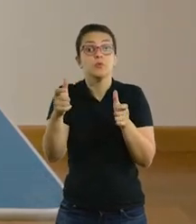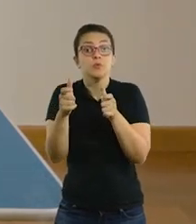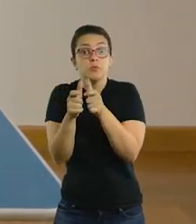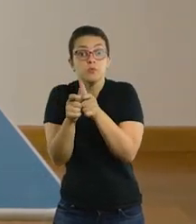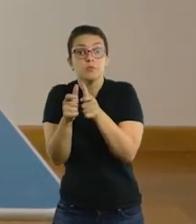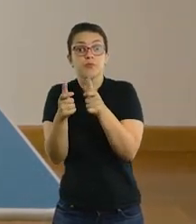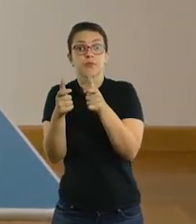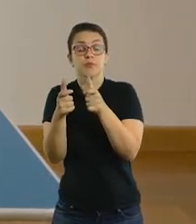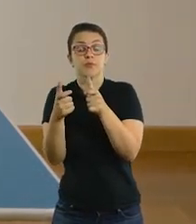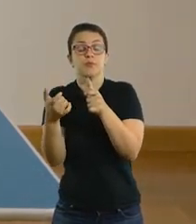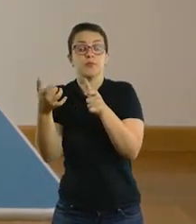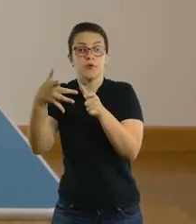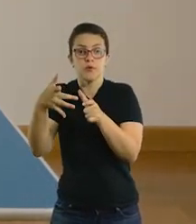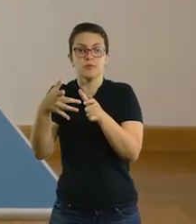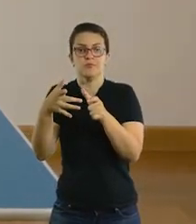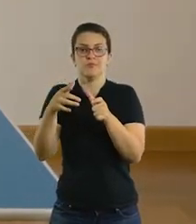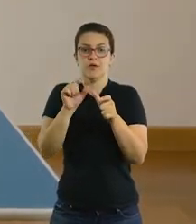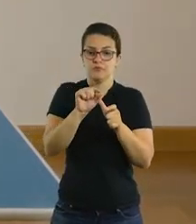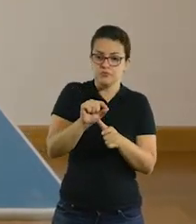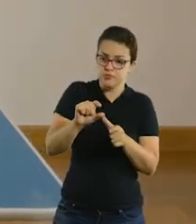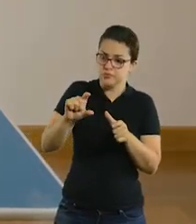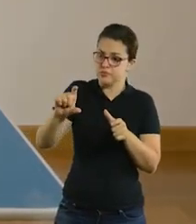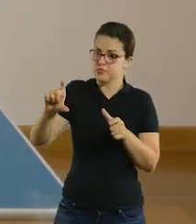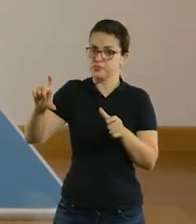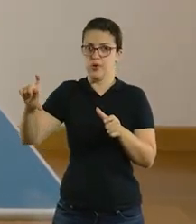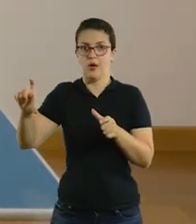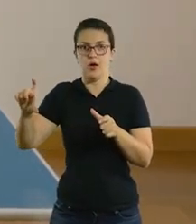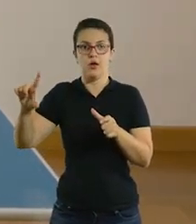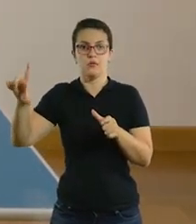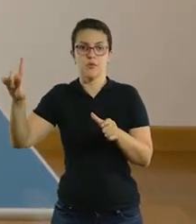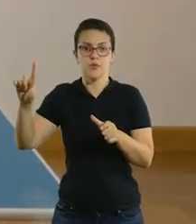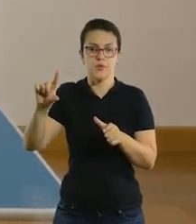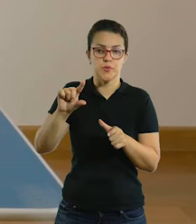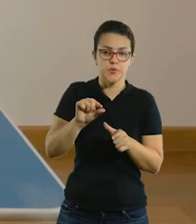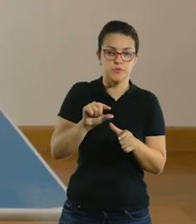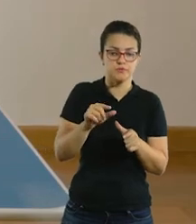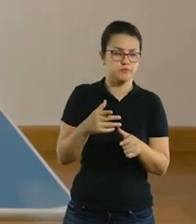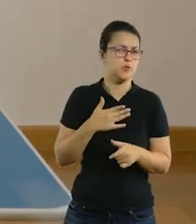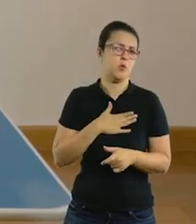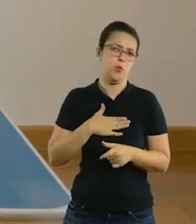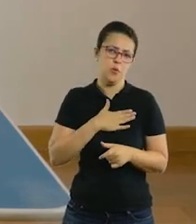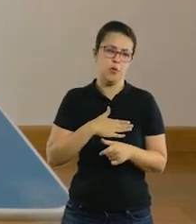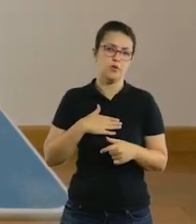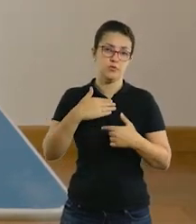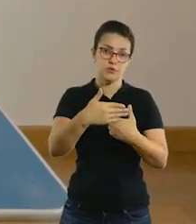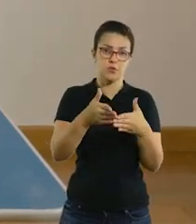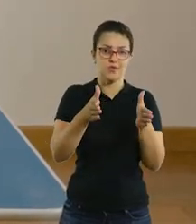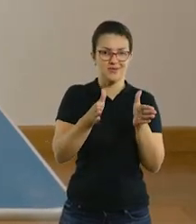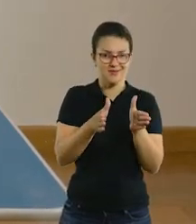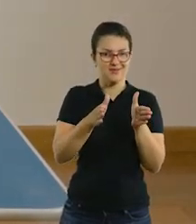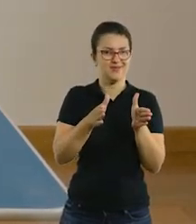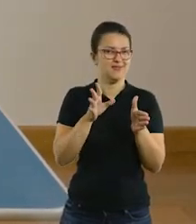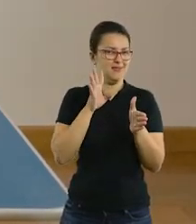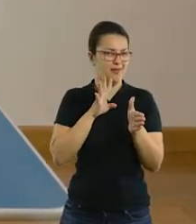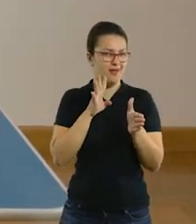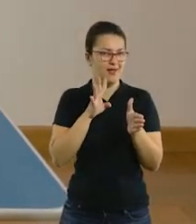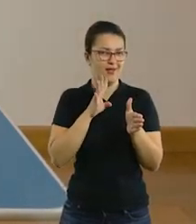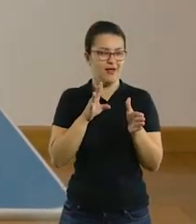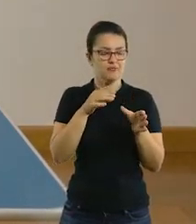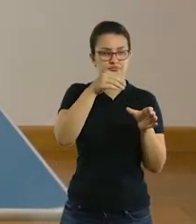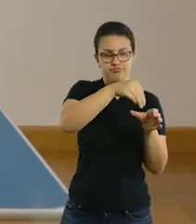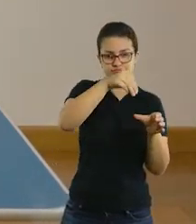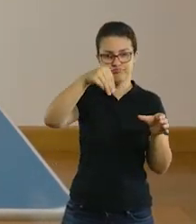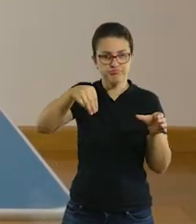Depois você pode fazer o contrário, em ordem decrescente. O qual tem mais? Então por isso que eu gosto de fazer esses quadradinhos aqui, que eles